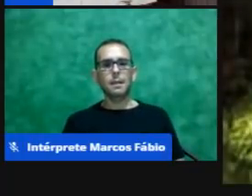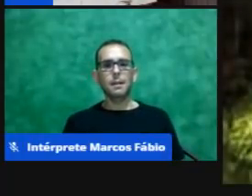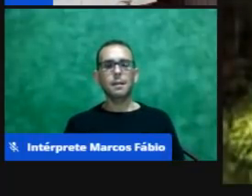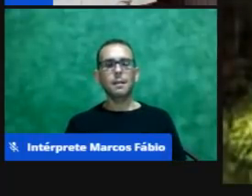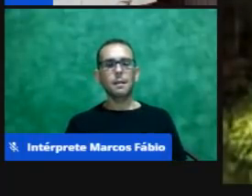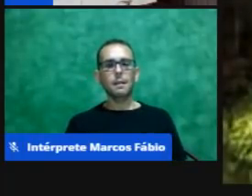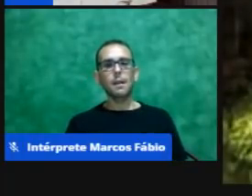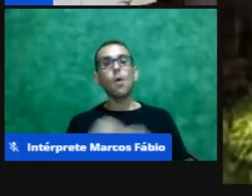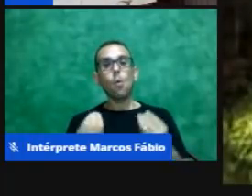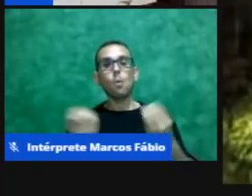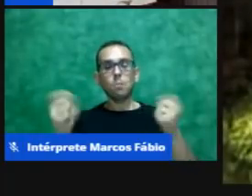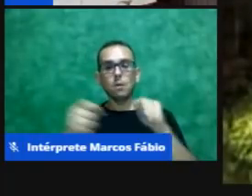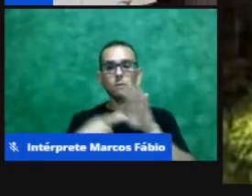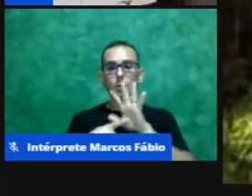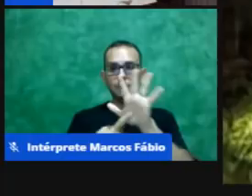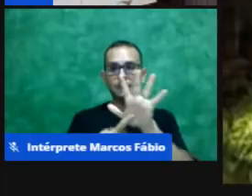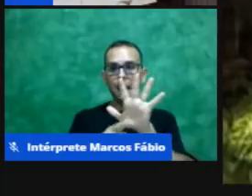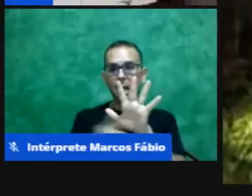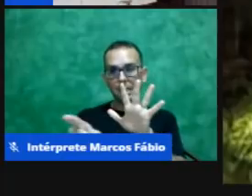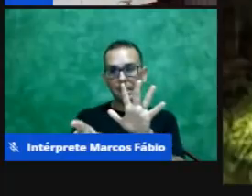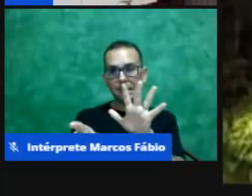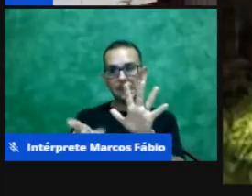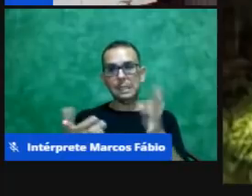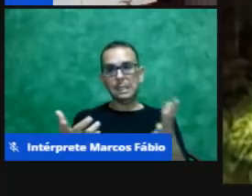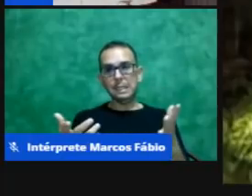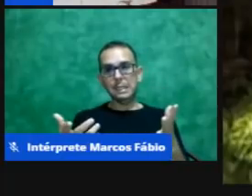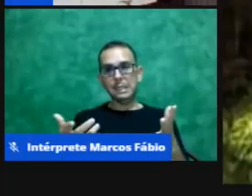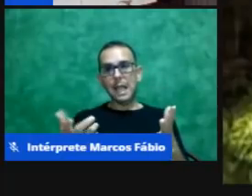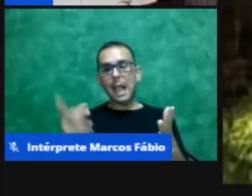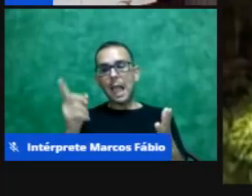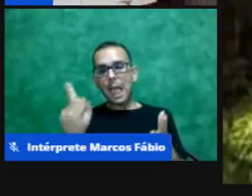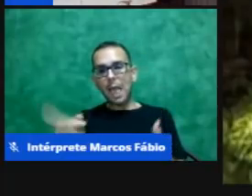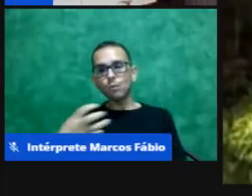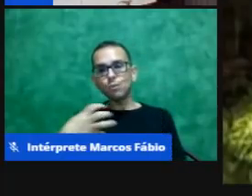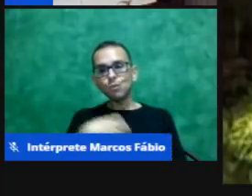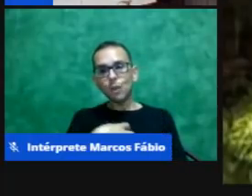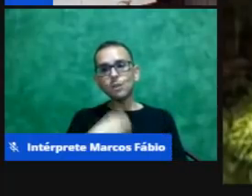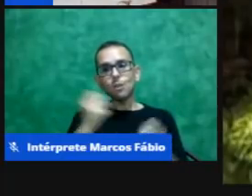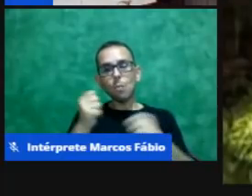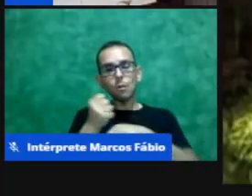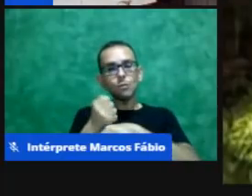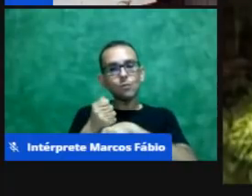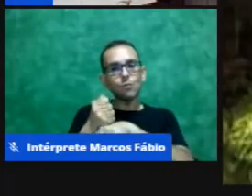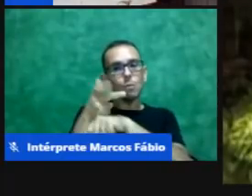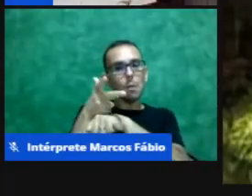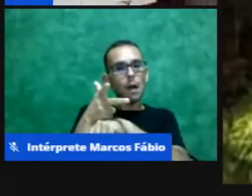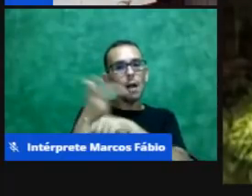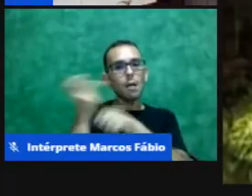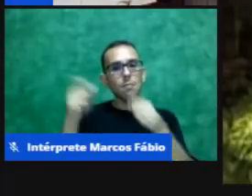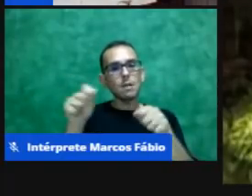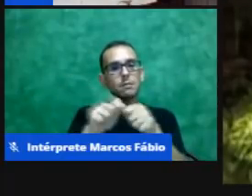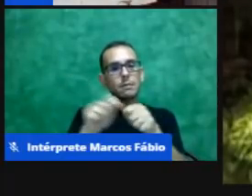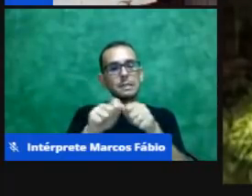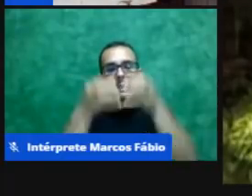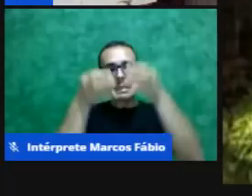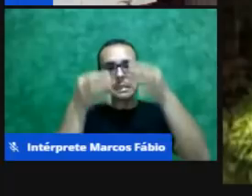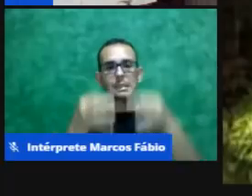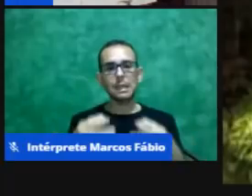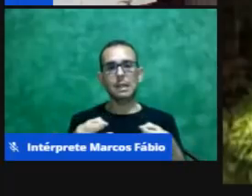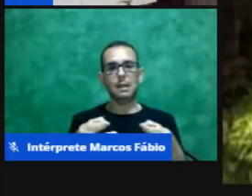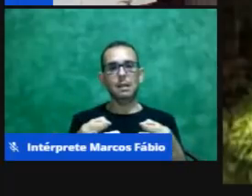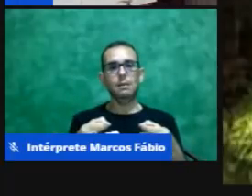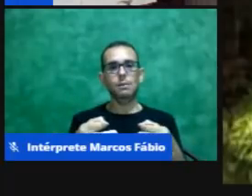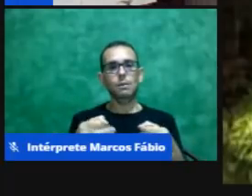Conforme foi mostrado aí, é a forma com que eu filmo, faço os meus vídeos, né? Eu